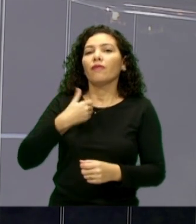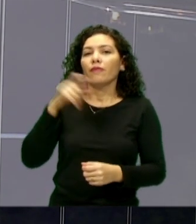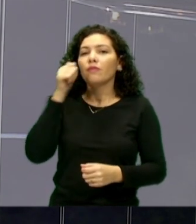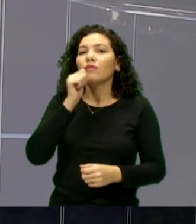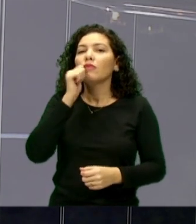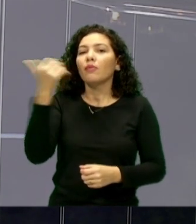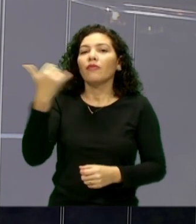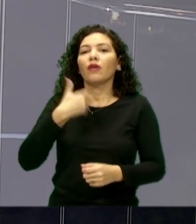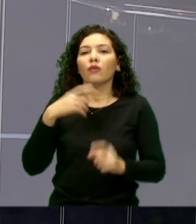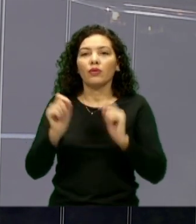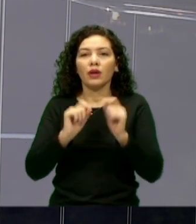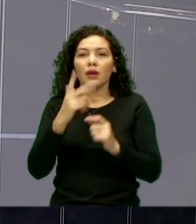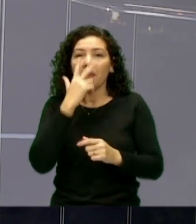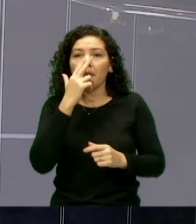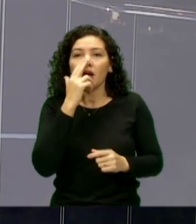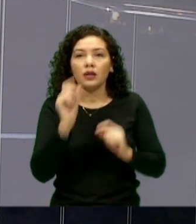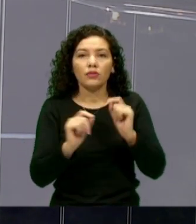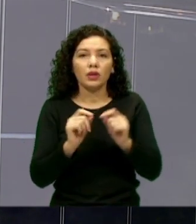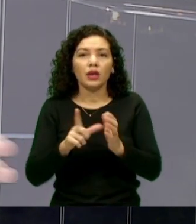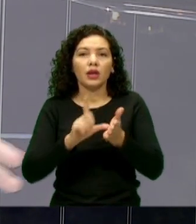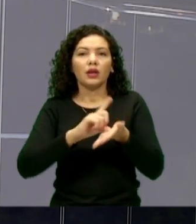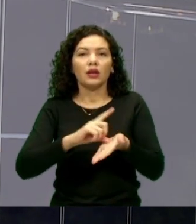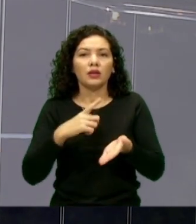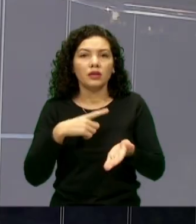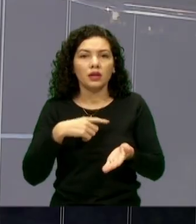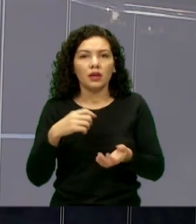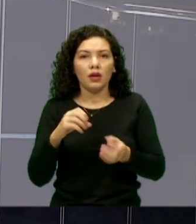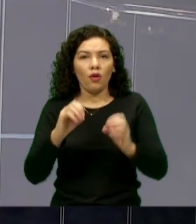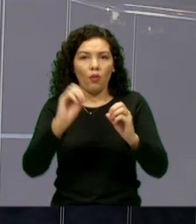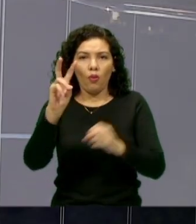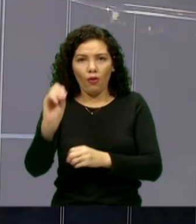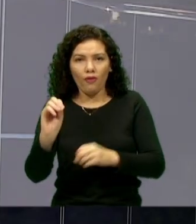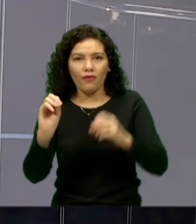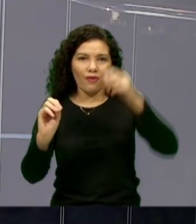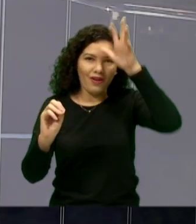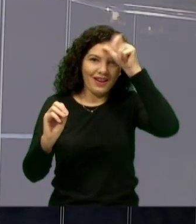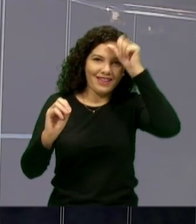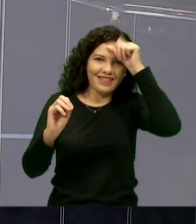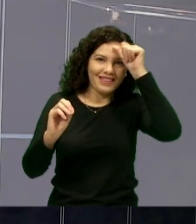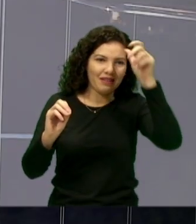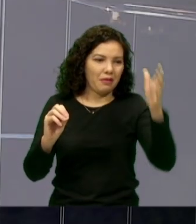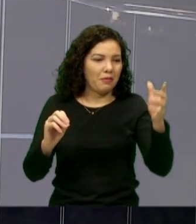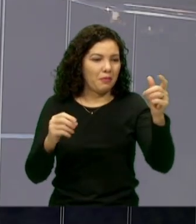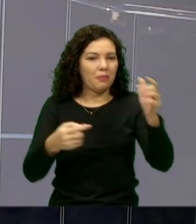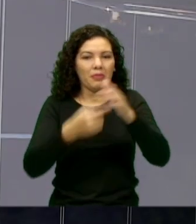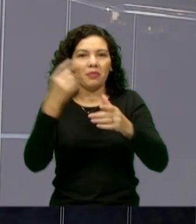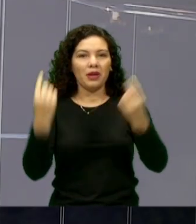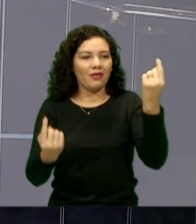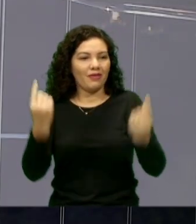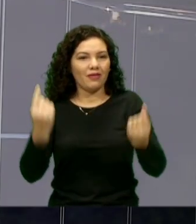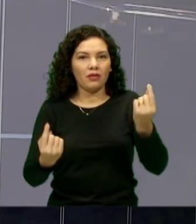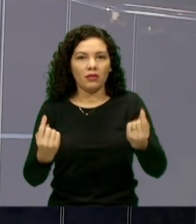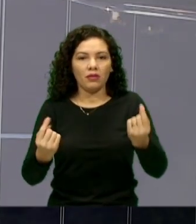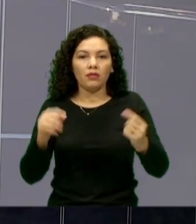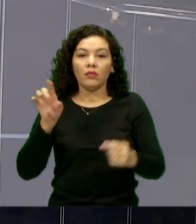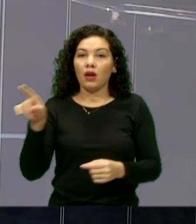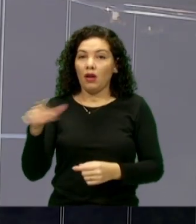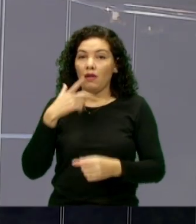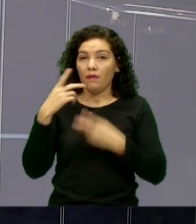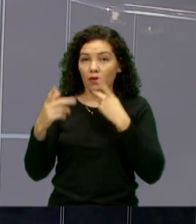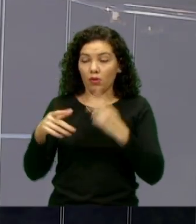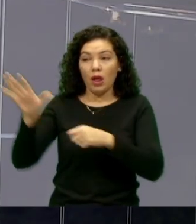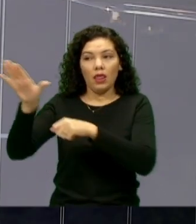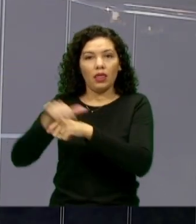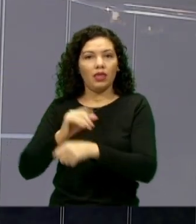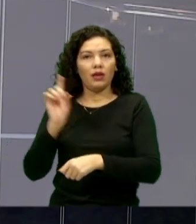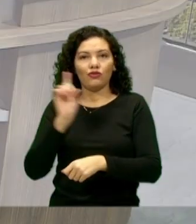assim, o que vem antes, né? O ovo ou a galinha. Mas, na verdade, assim, ela nos disse que não chama,